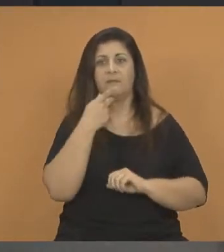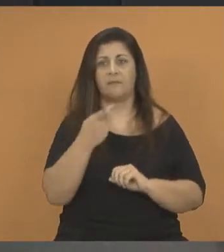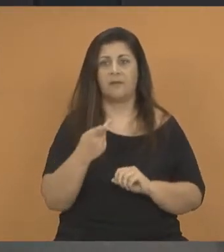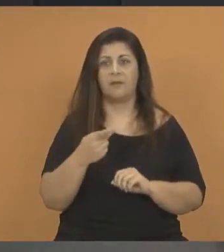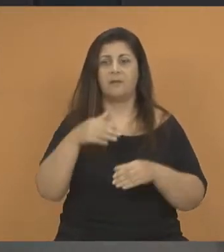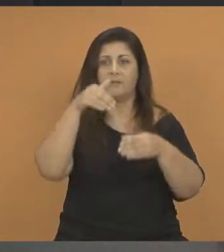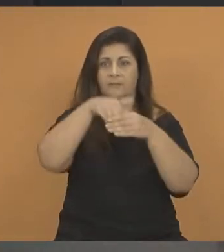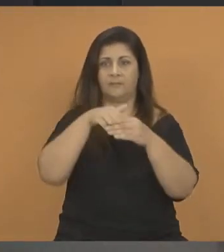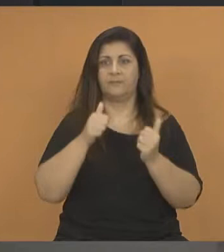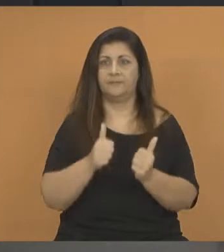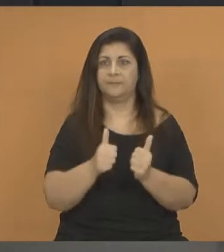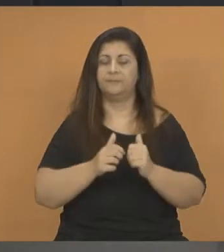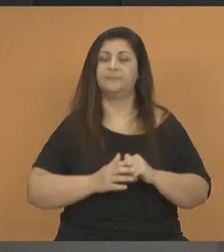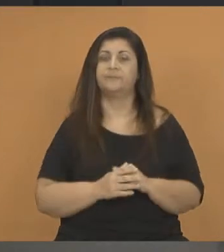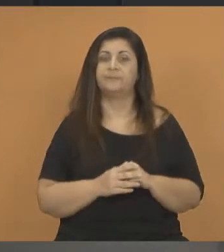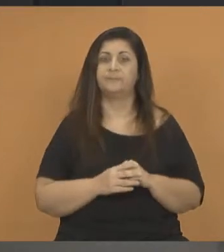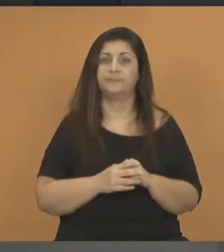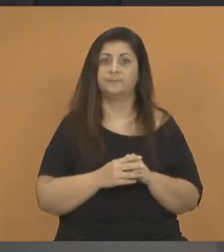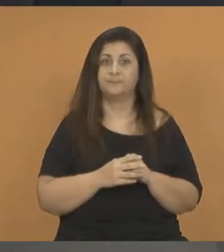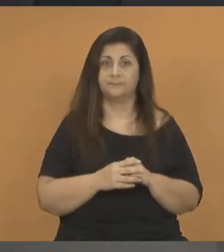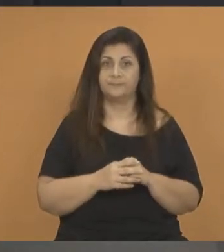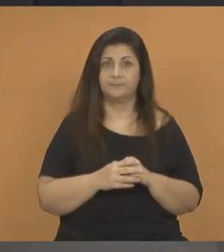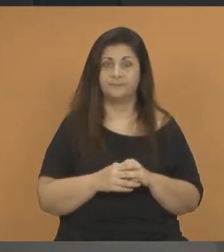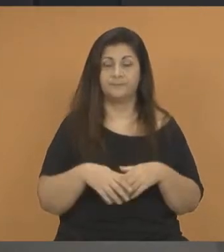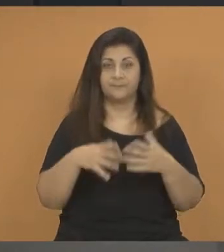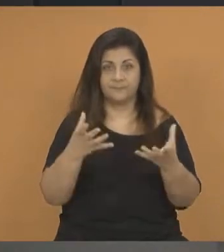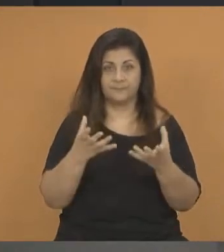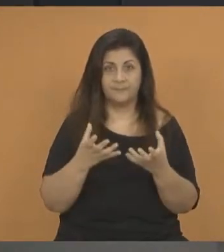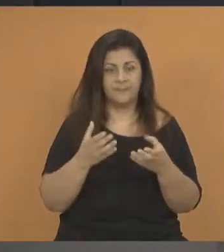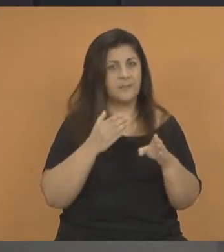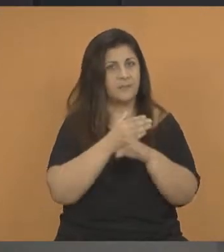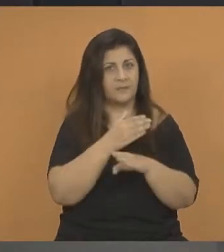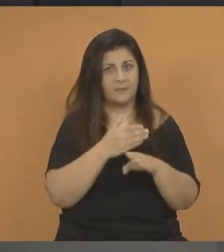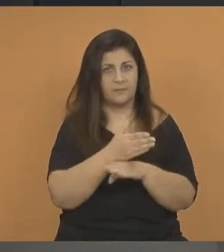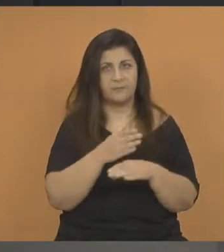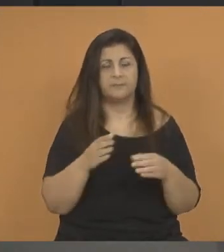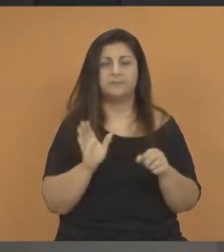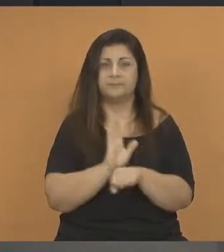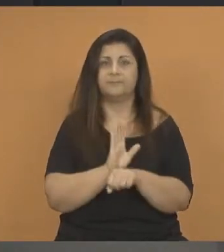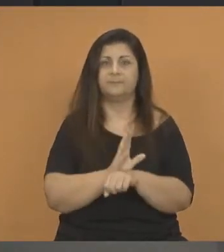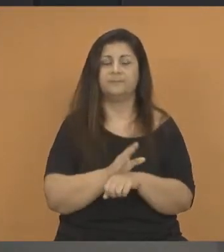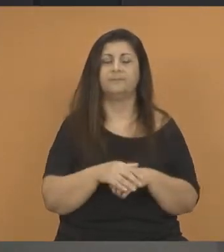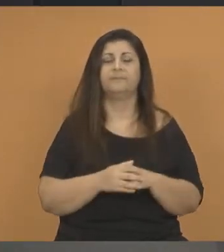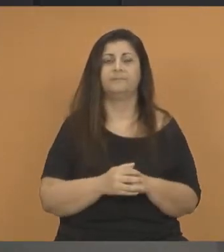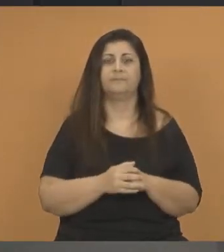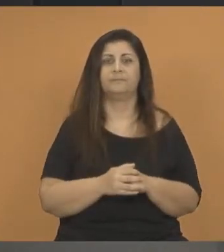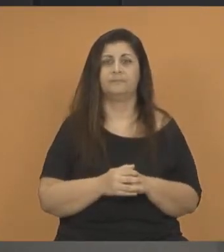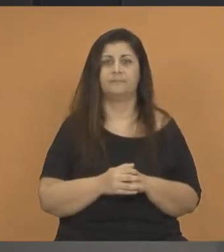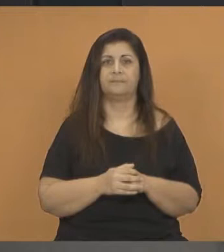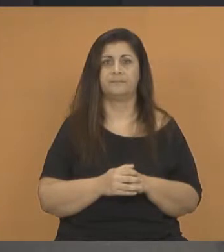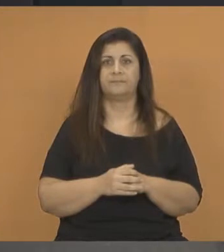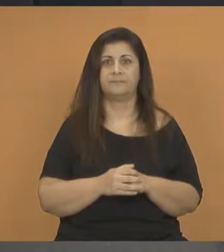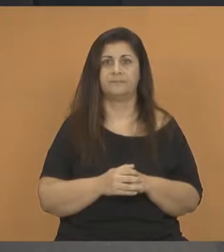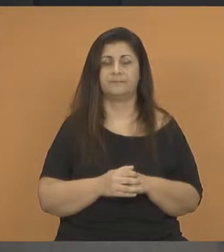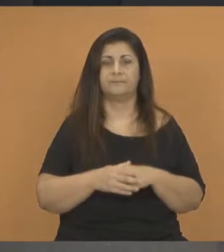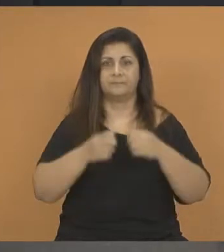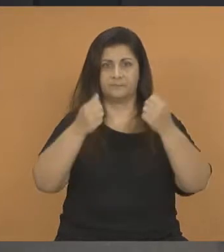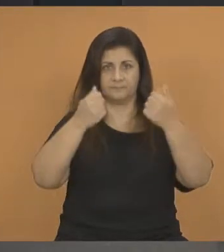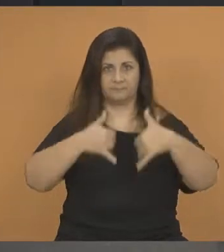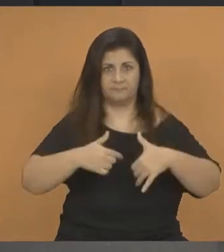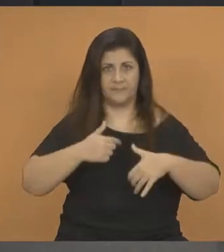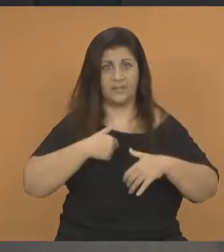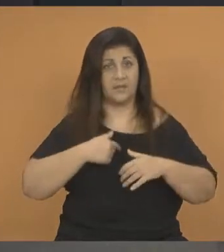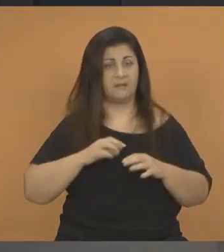voto favorável e quero fazer parte dessa frente junto com você, dizer que estou